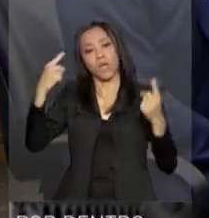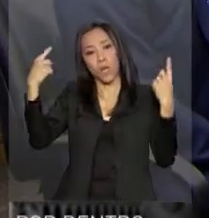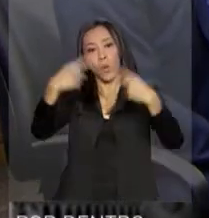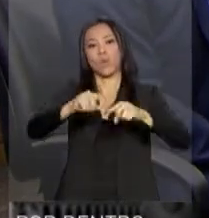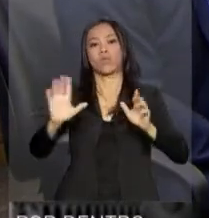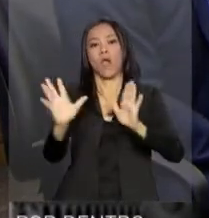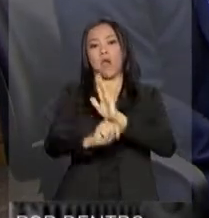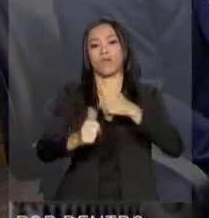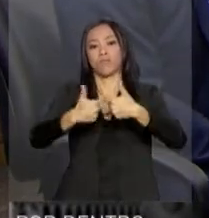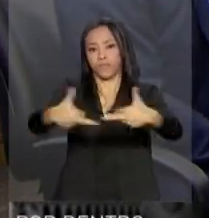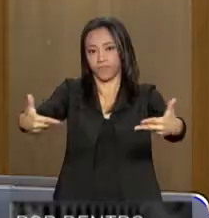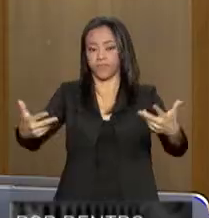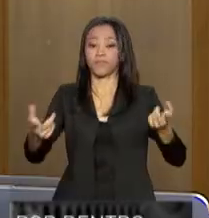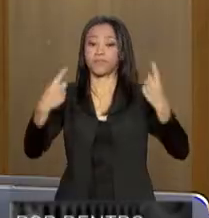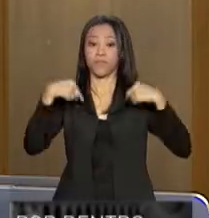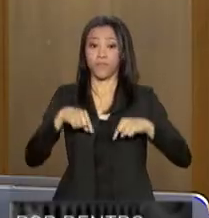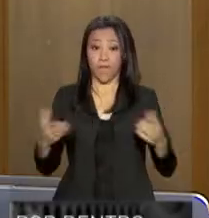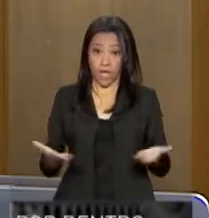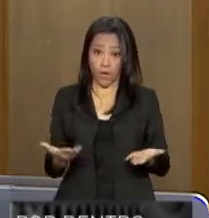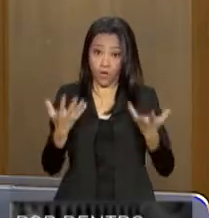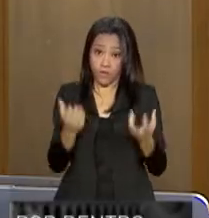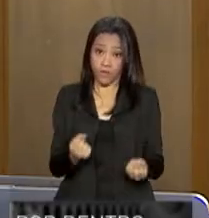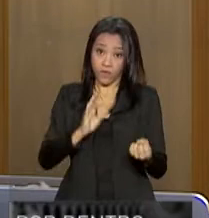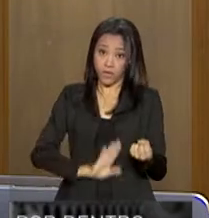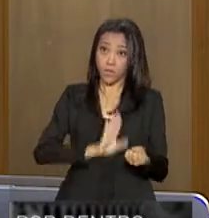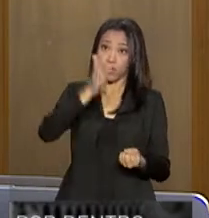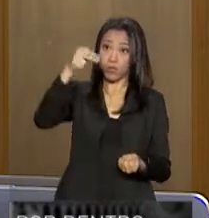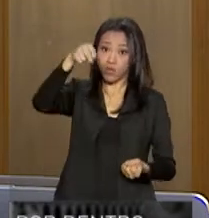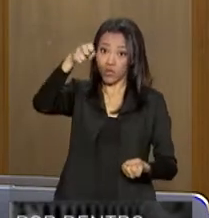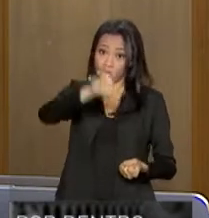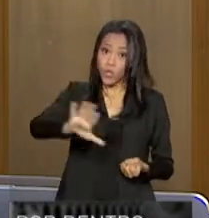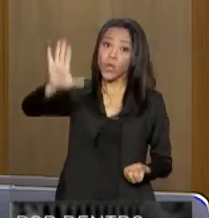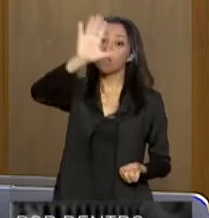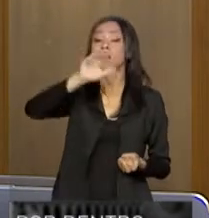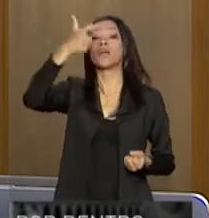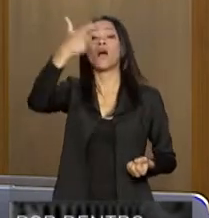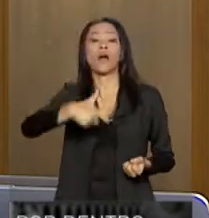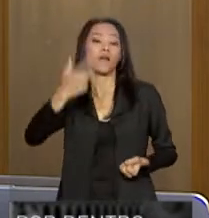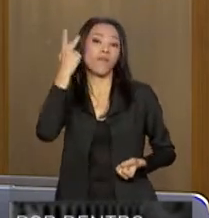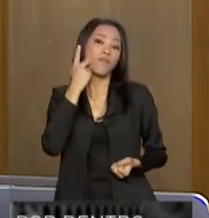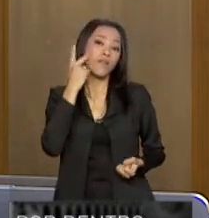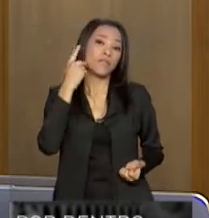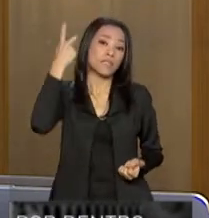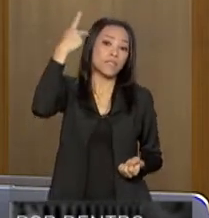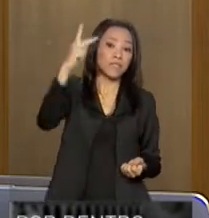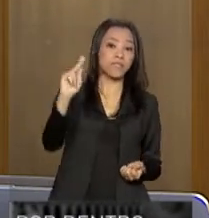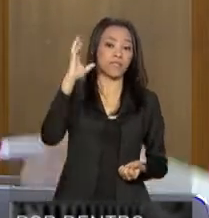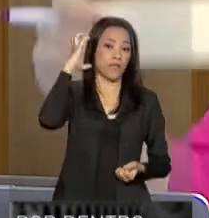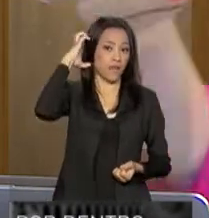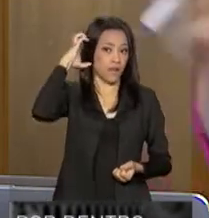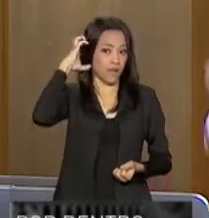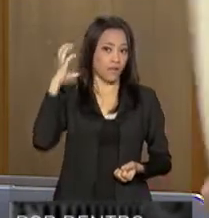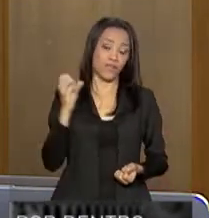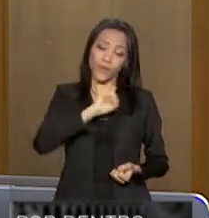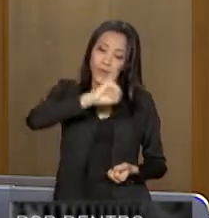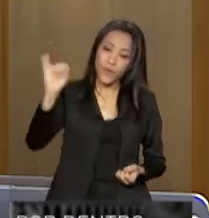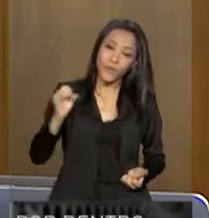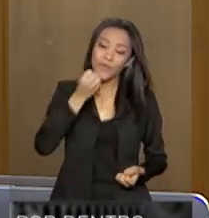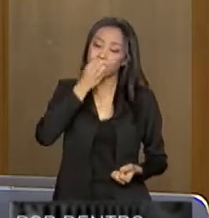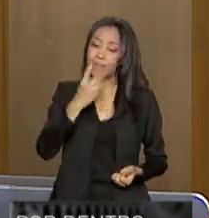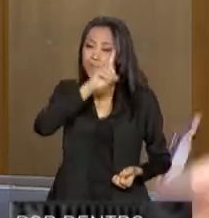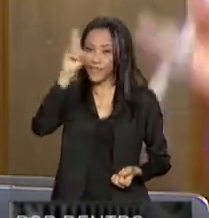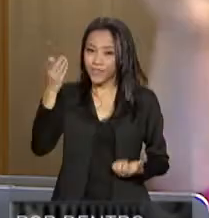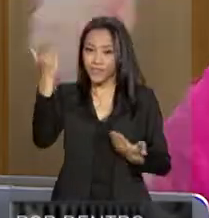nordeste vamos à fortaleza capital do ceará na linha com a gente o ex-mineiro da rádio verdes mares alex bom dia pra